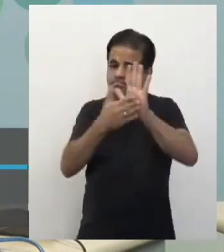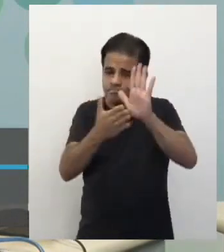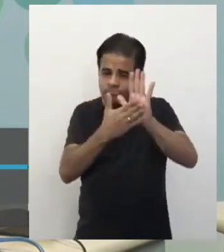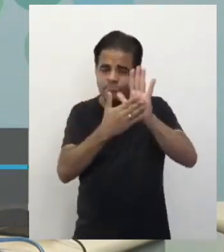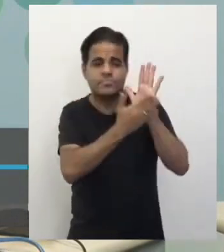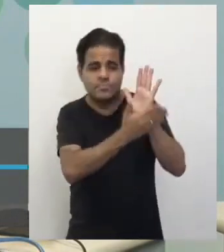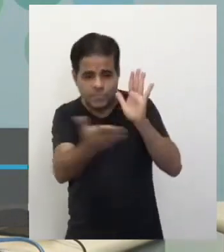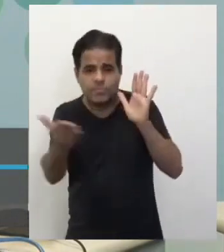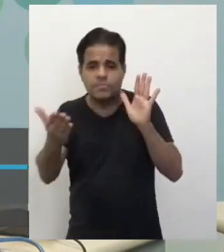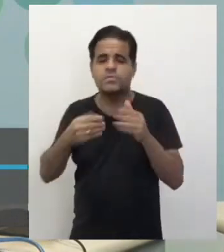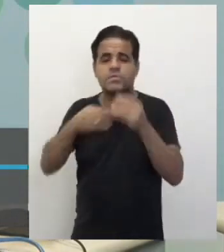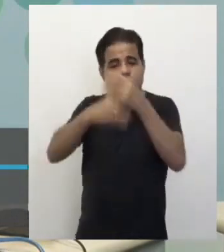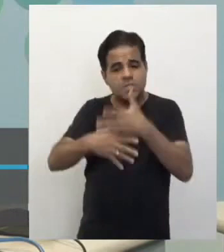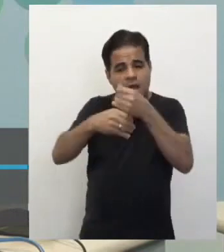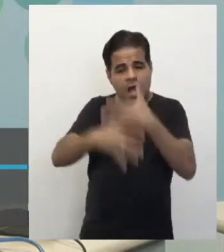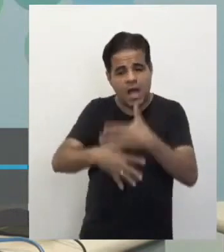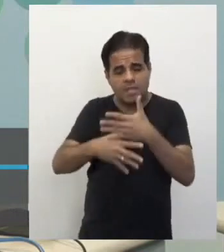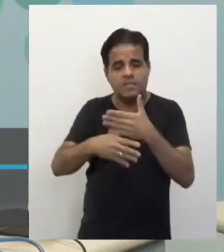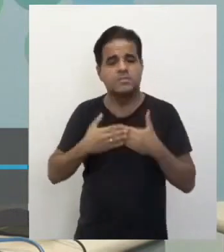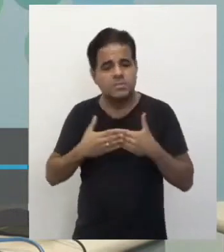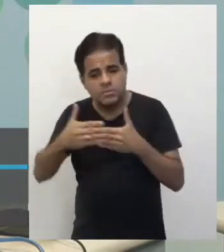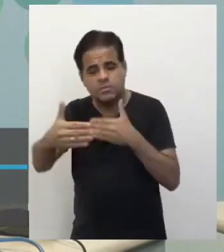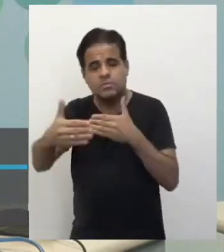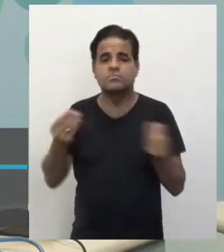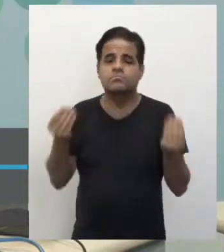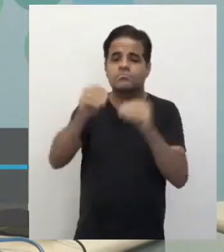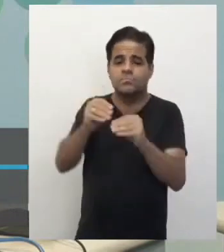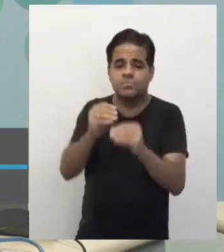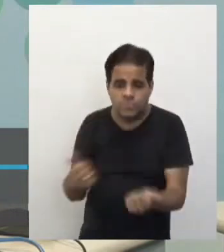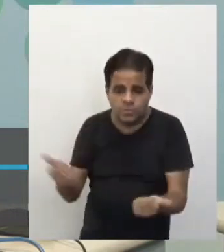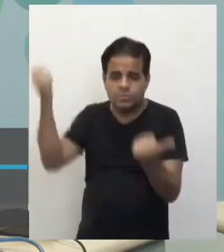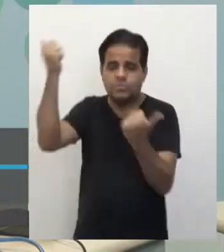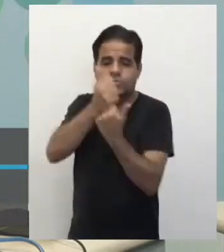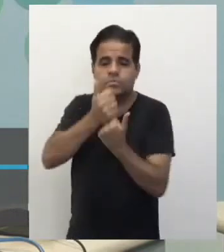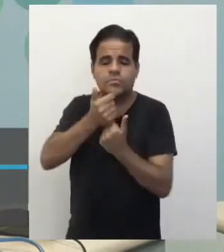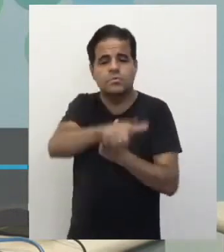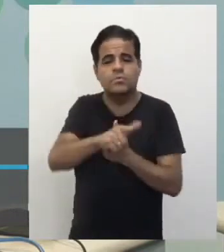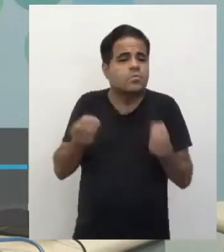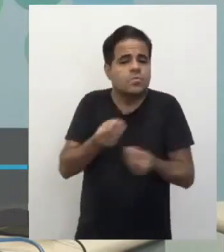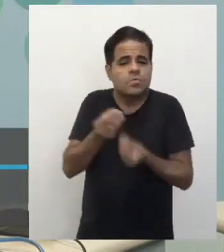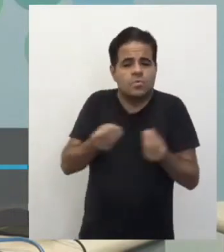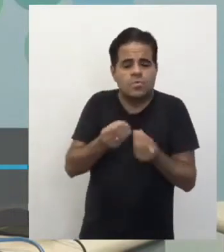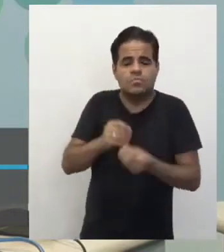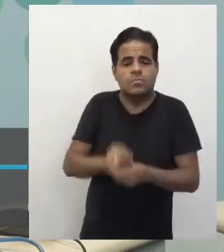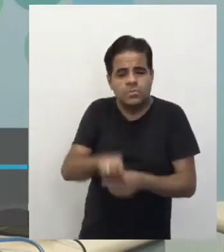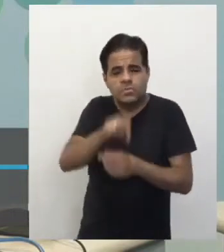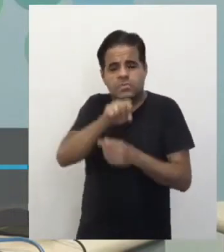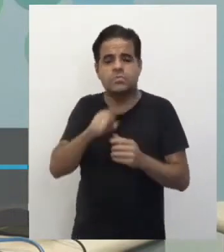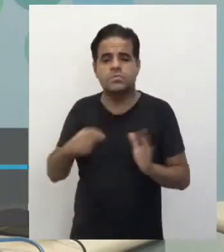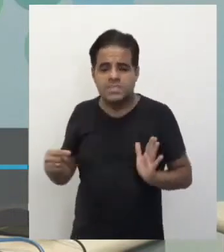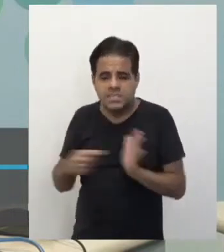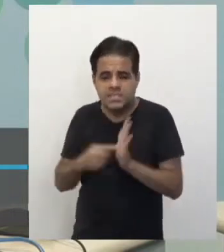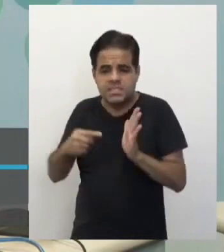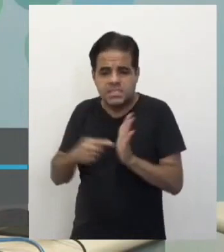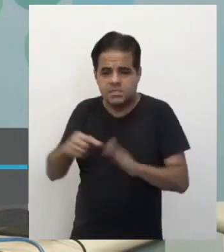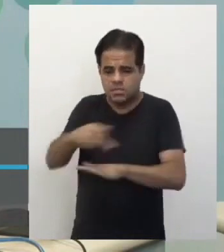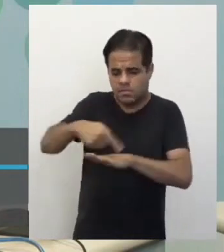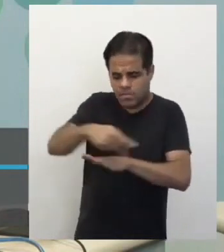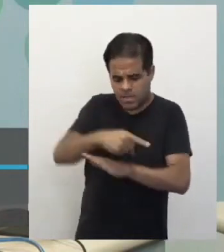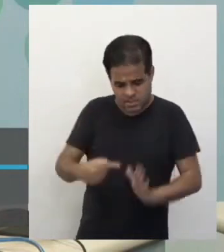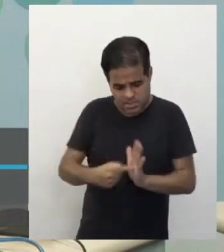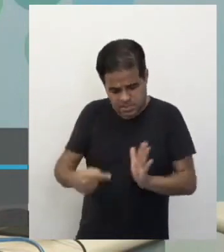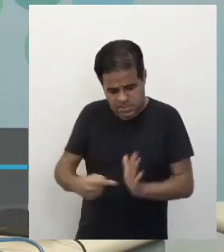vocês no chat poderia ser substituída por uma outra, né? Como é que os sírios vão se reconstruir